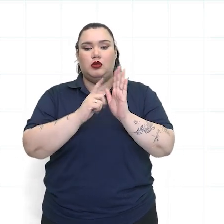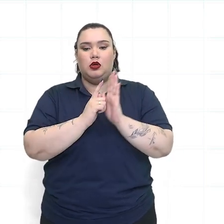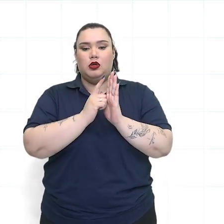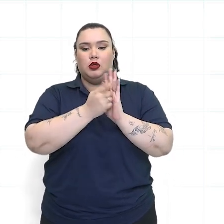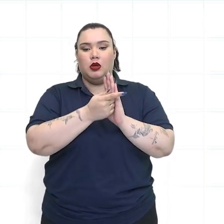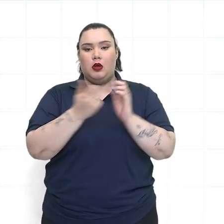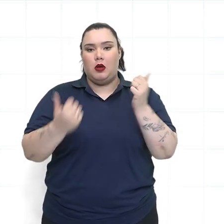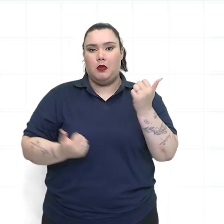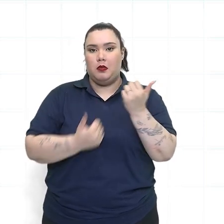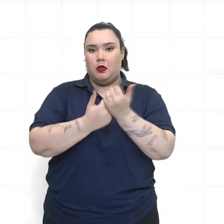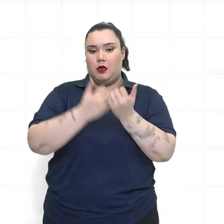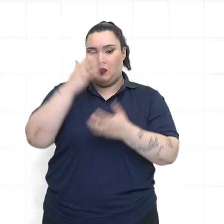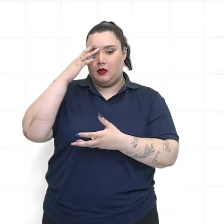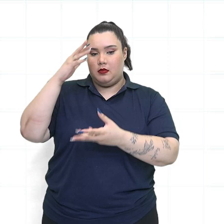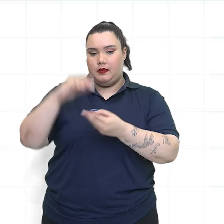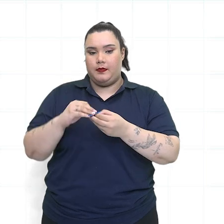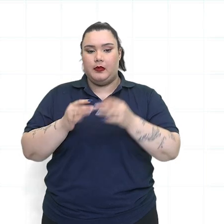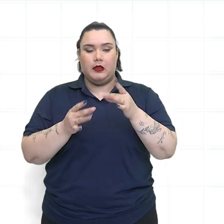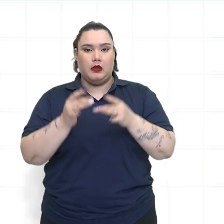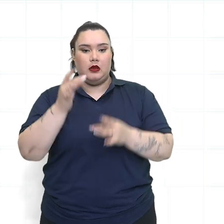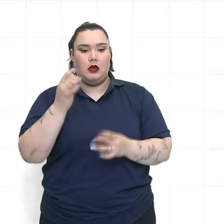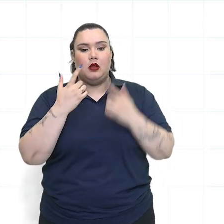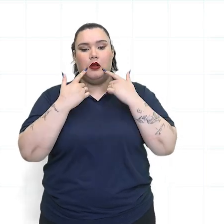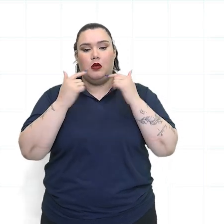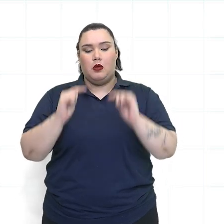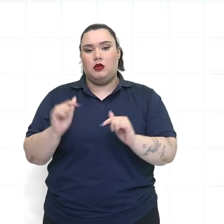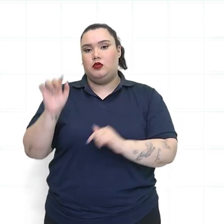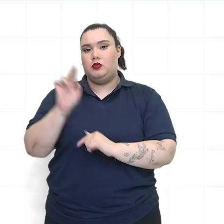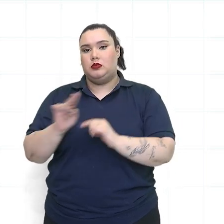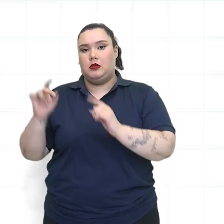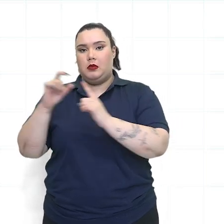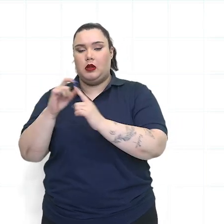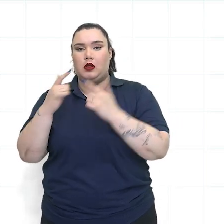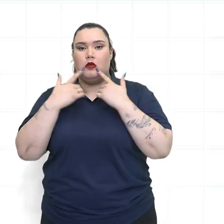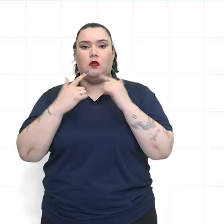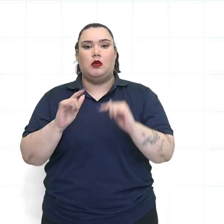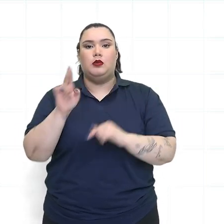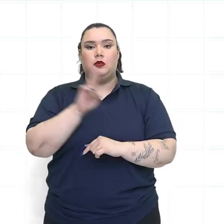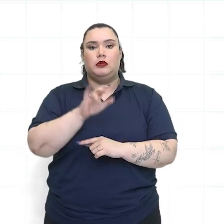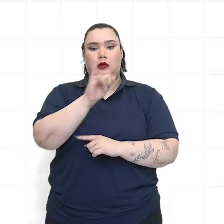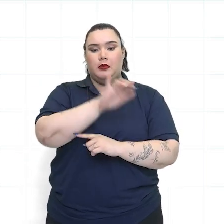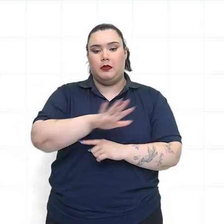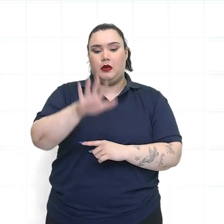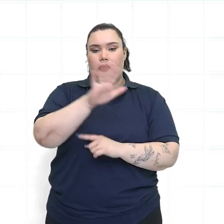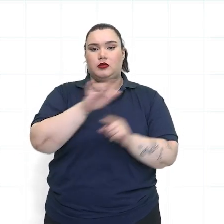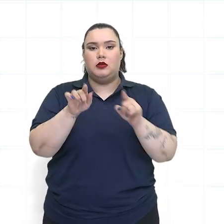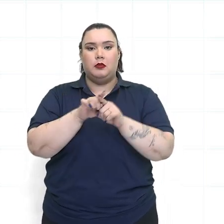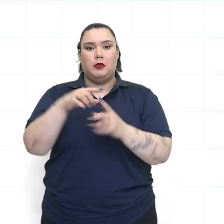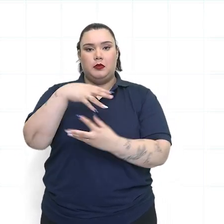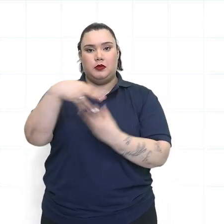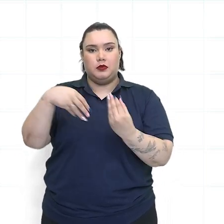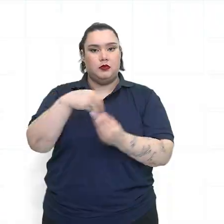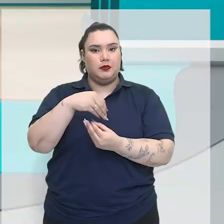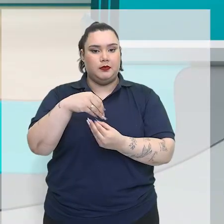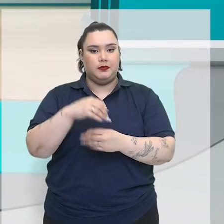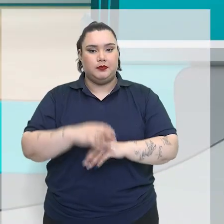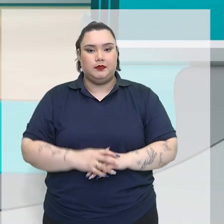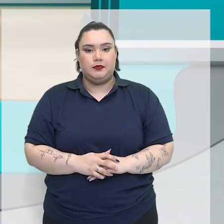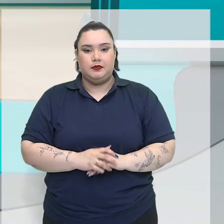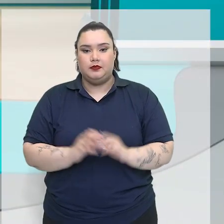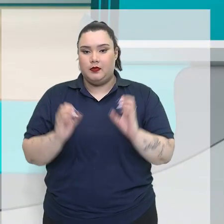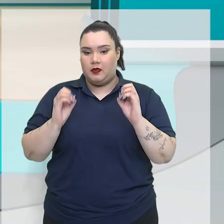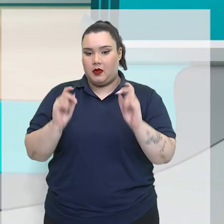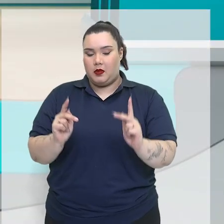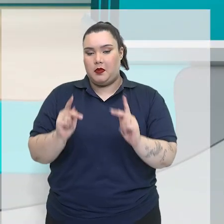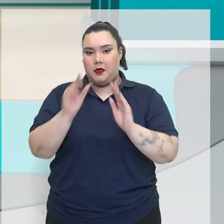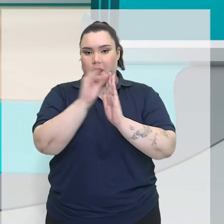compreensão. Detalhamento, linguagem não verbal, verbal e híbrida. Então,